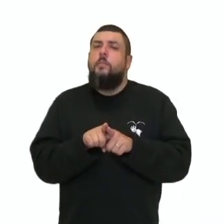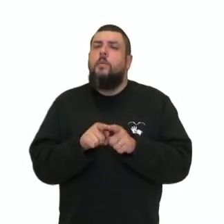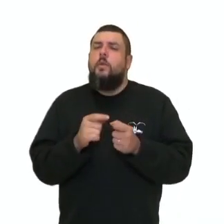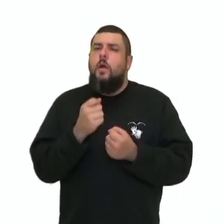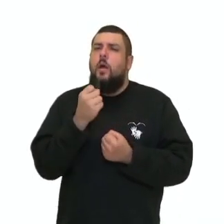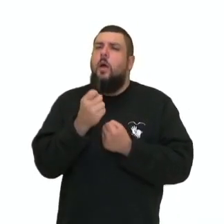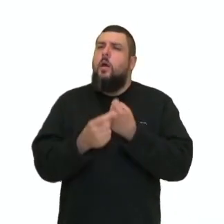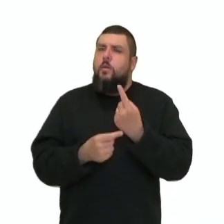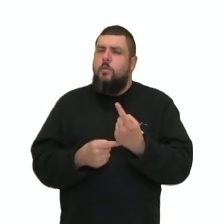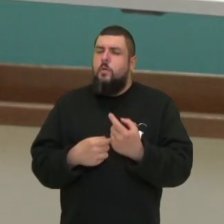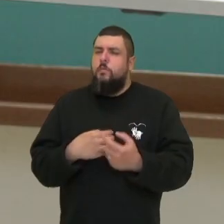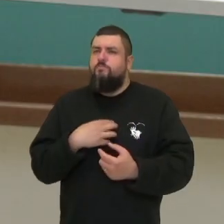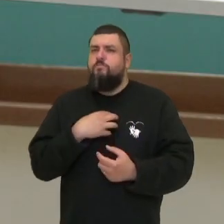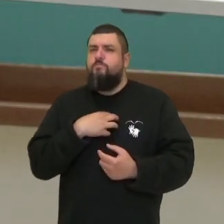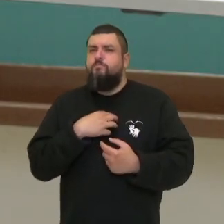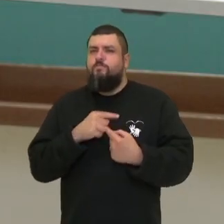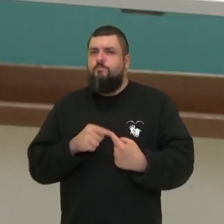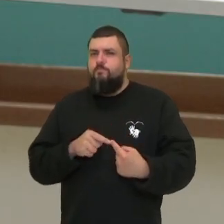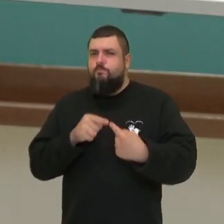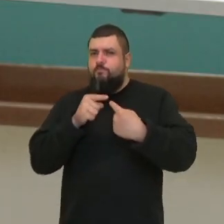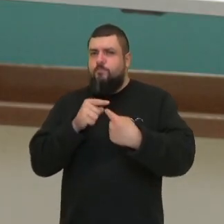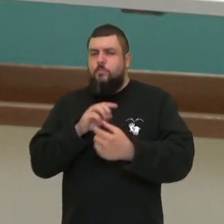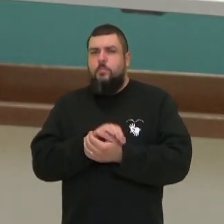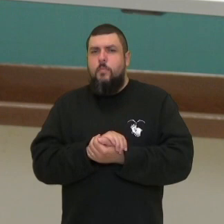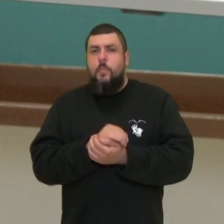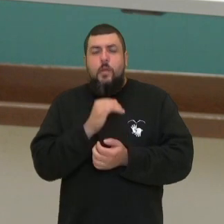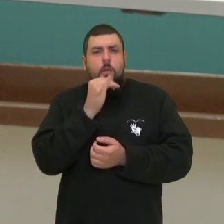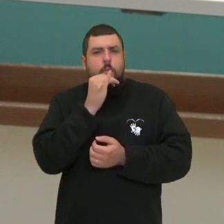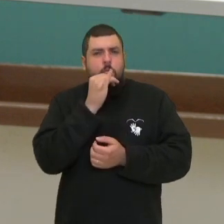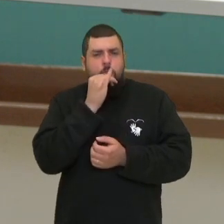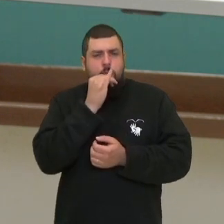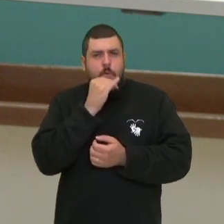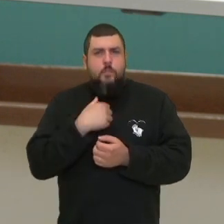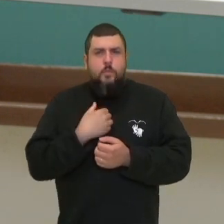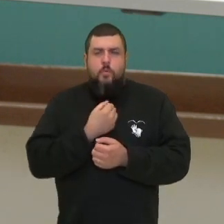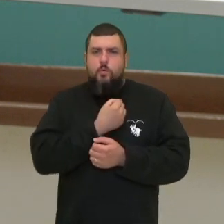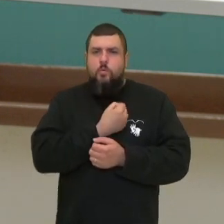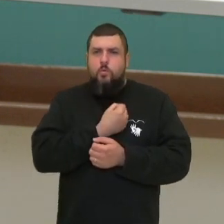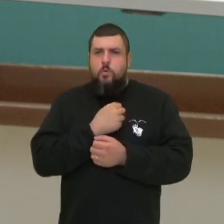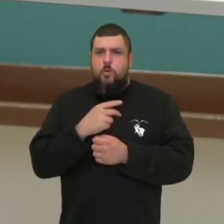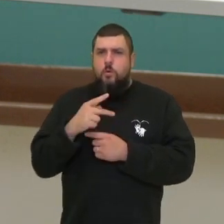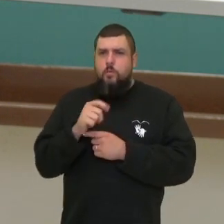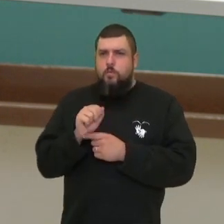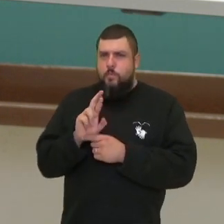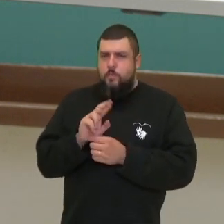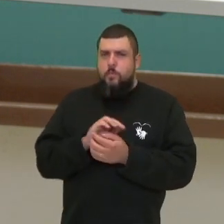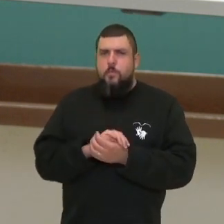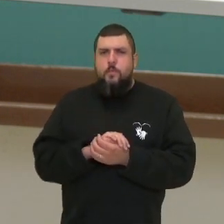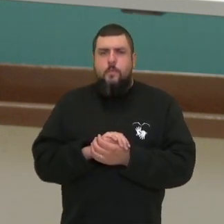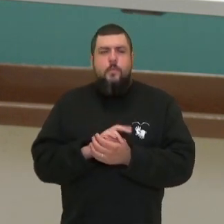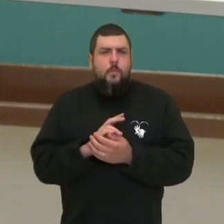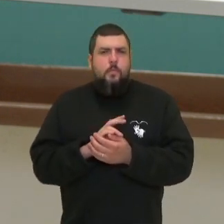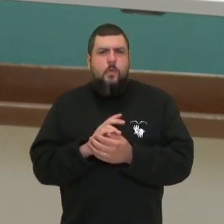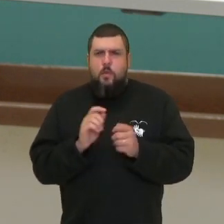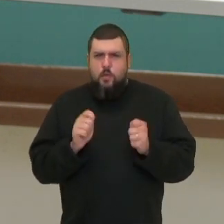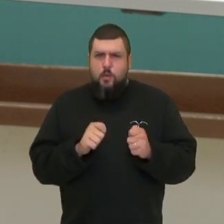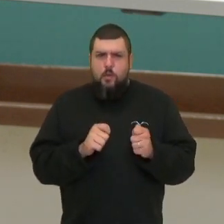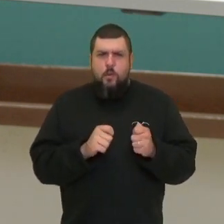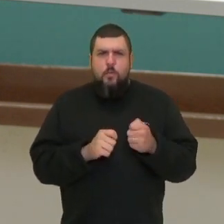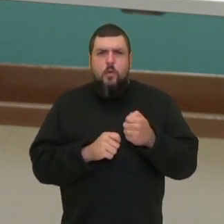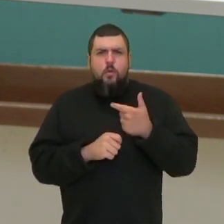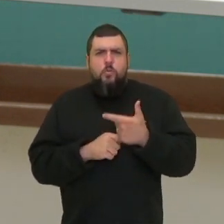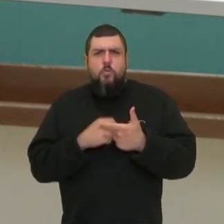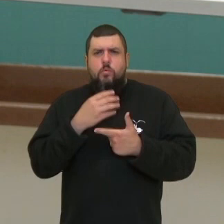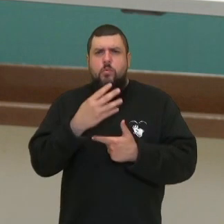um desafio. Então, por exemplo, ali, pessoal, na sequência dos números pares, o desafio não era grande, né? Era tranquilo, professor,